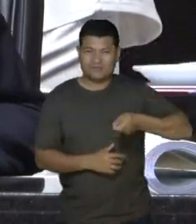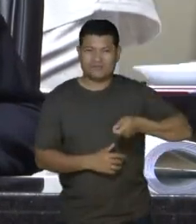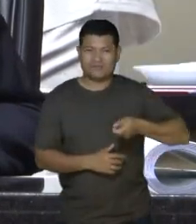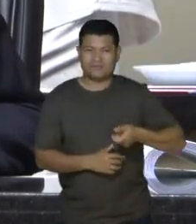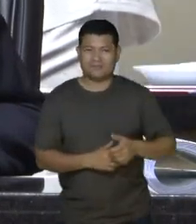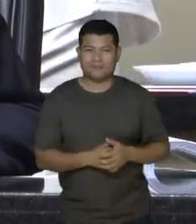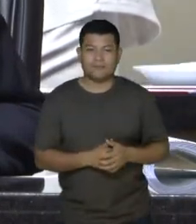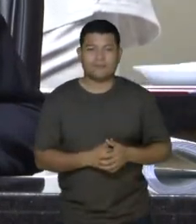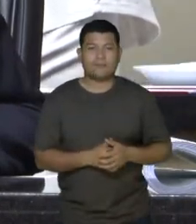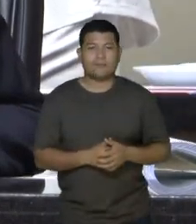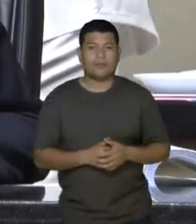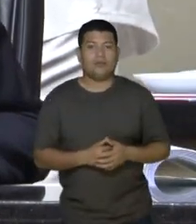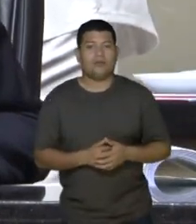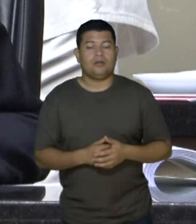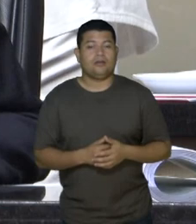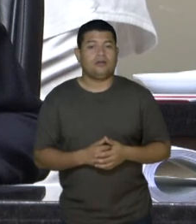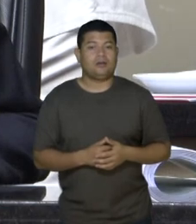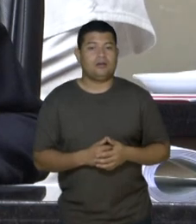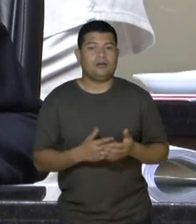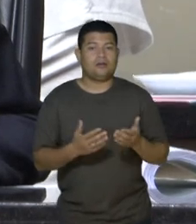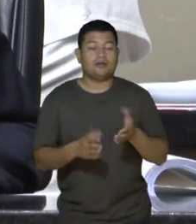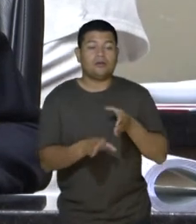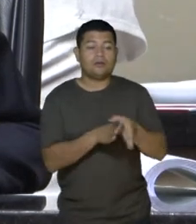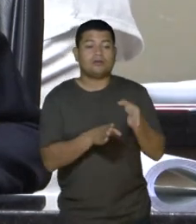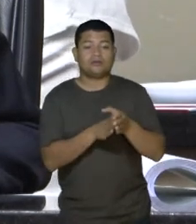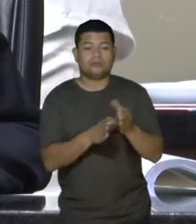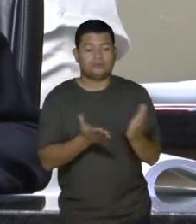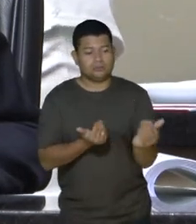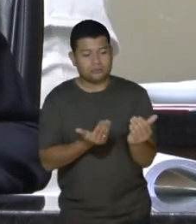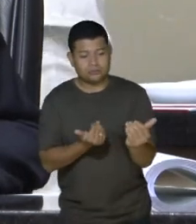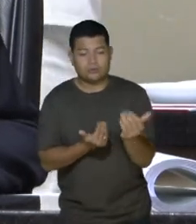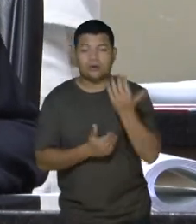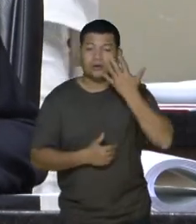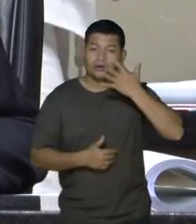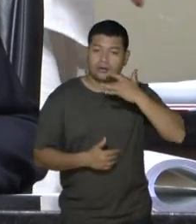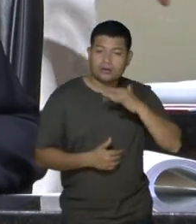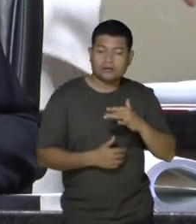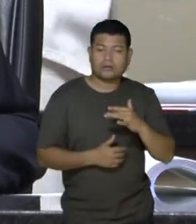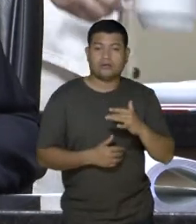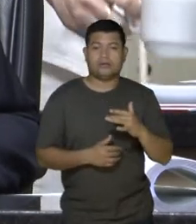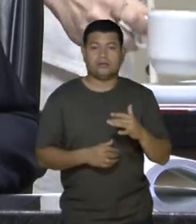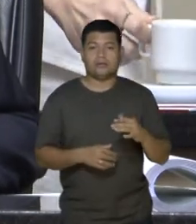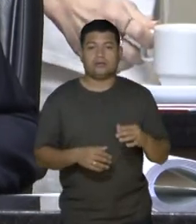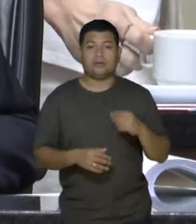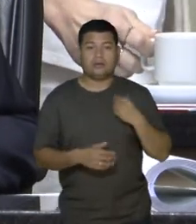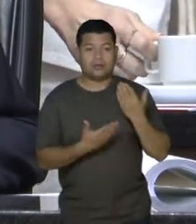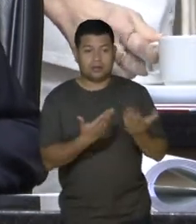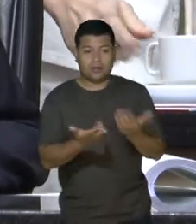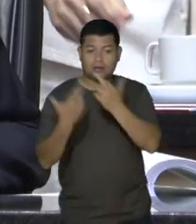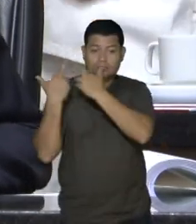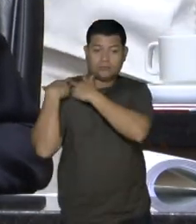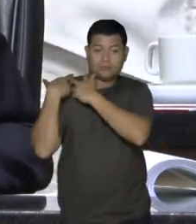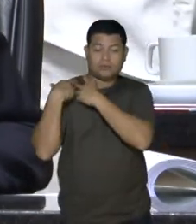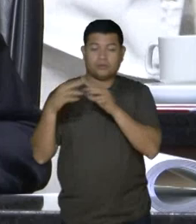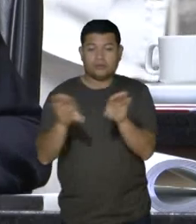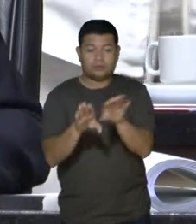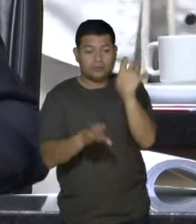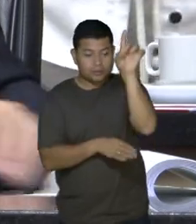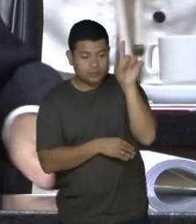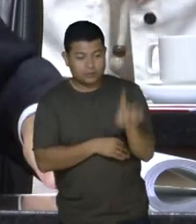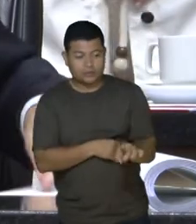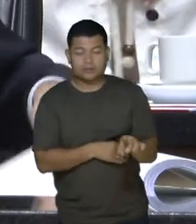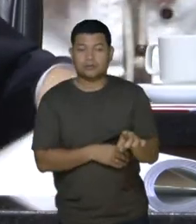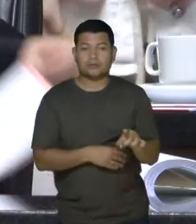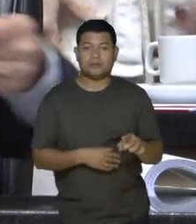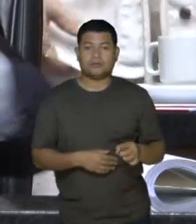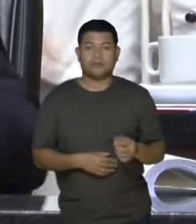de orientar os jovens e adolescentes do que é de seu dever e o que é de seu direito e obrigação. Então, eu